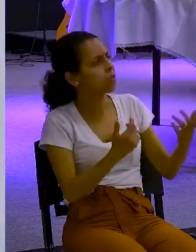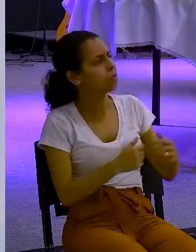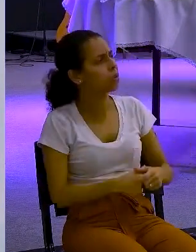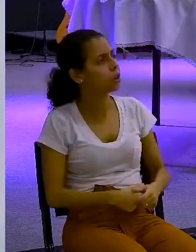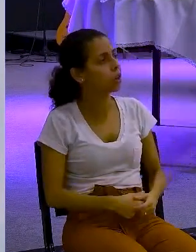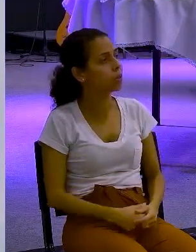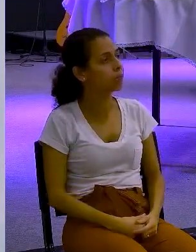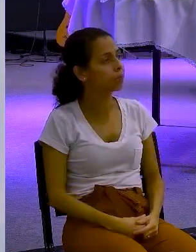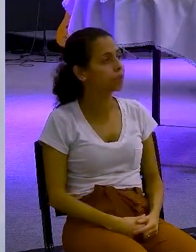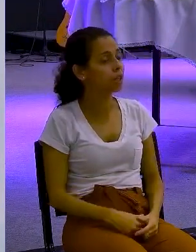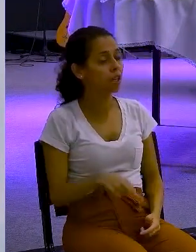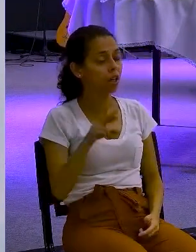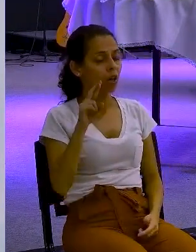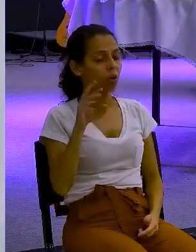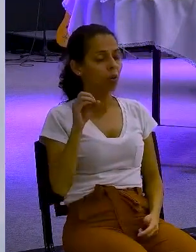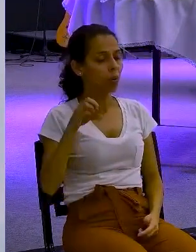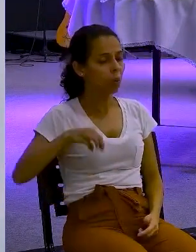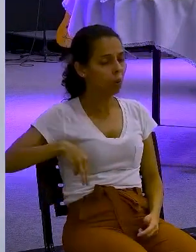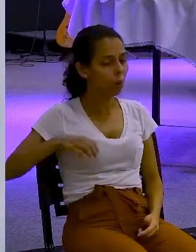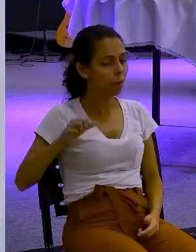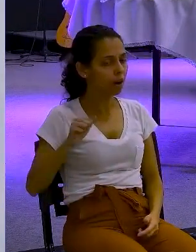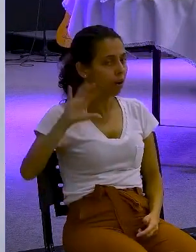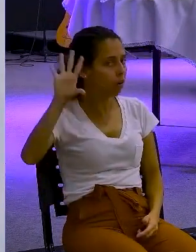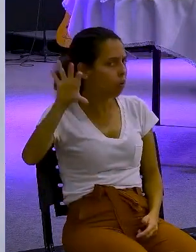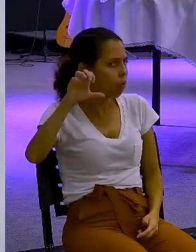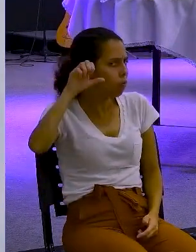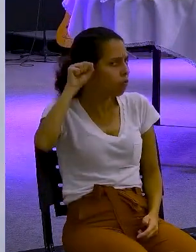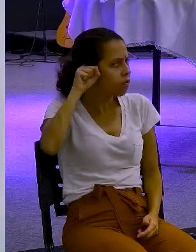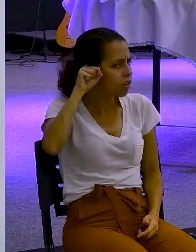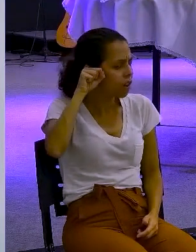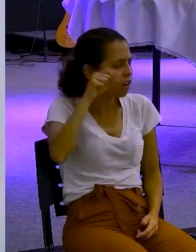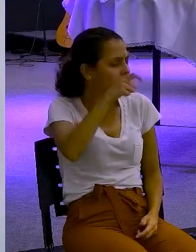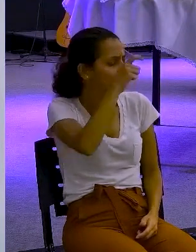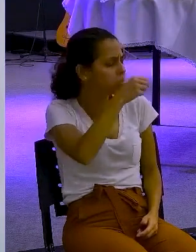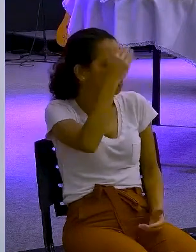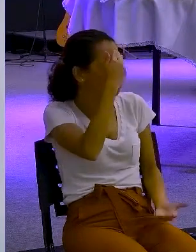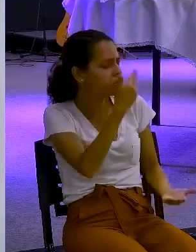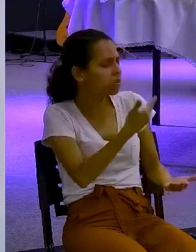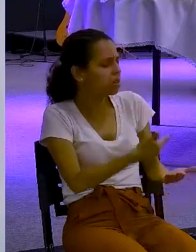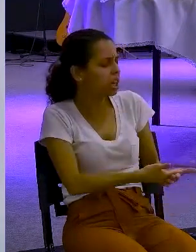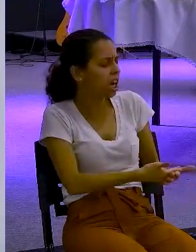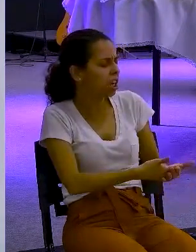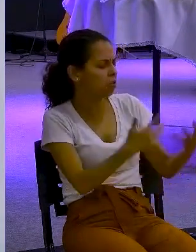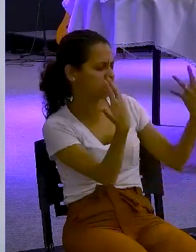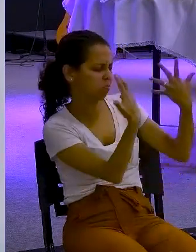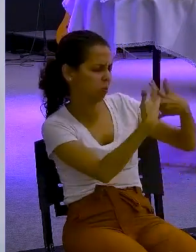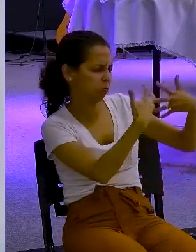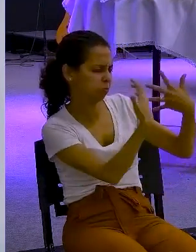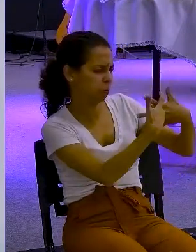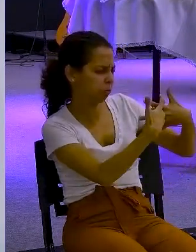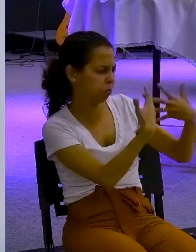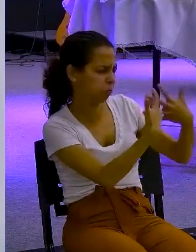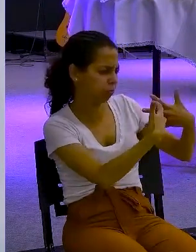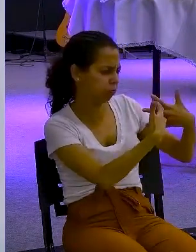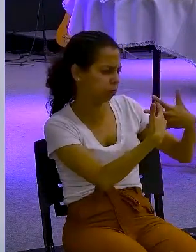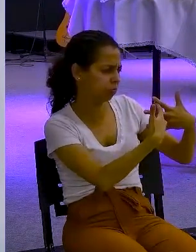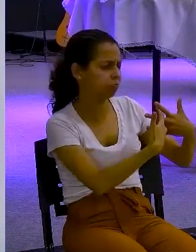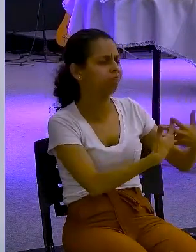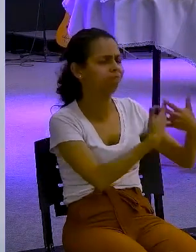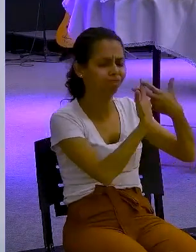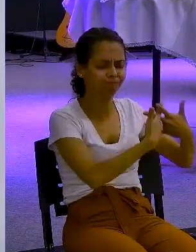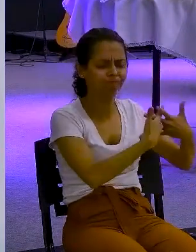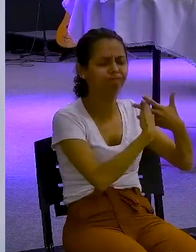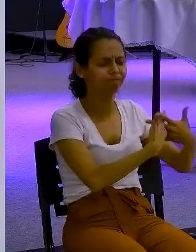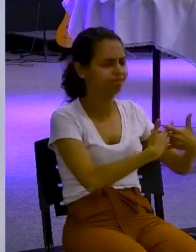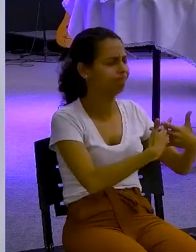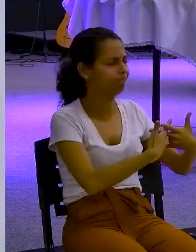Roma ouvia da parte dos judeus que os cristãos eram causadores de contendas, que os cristãos